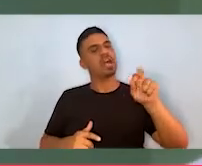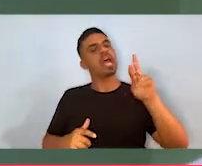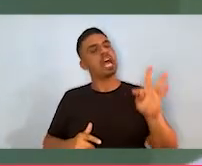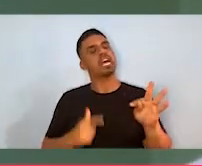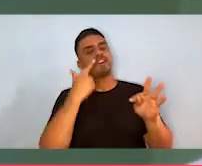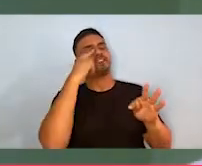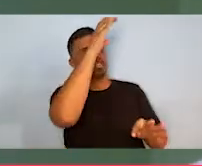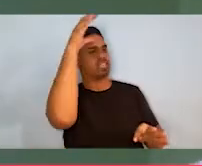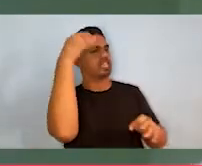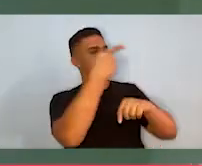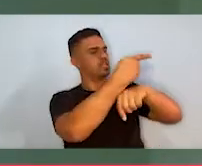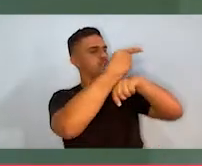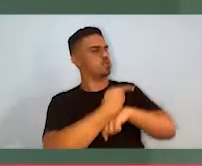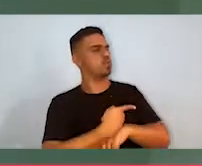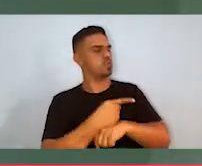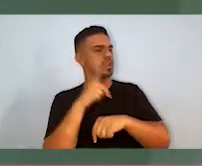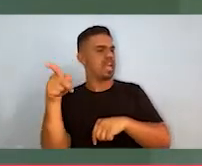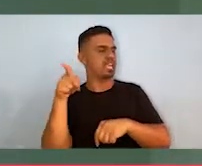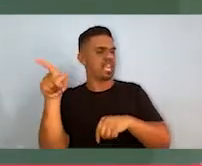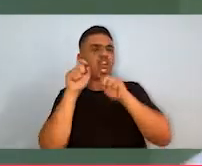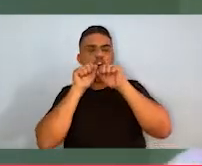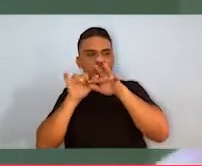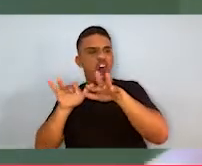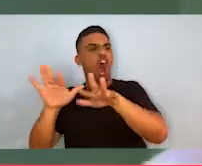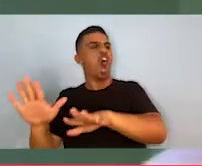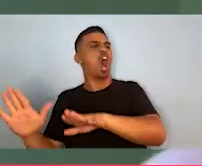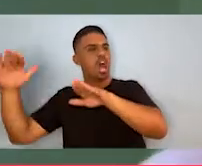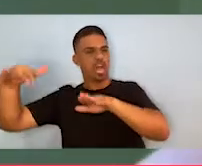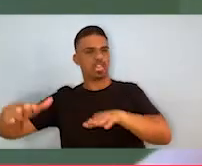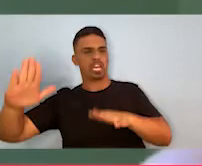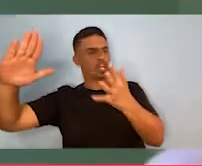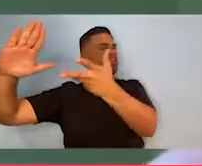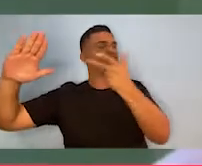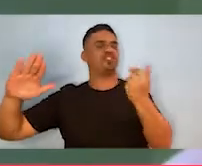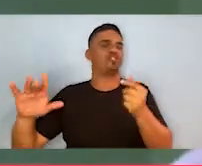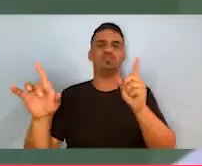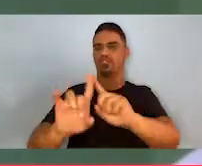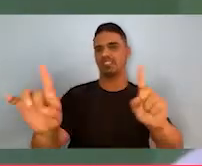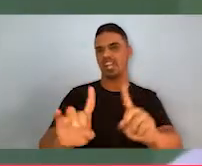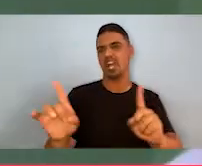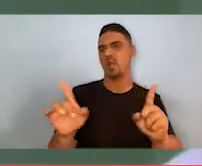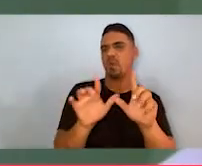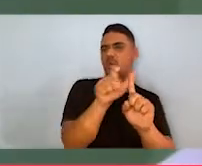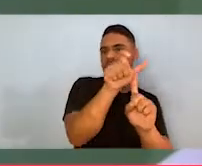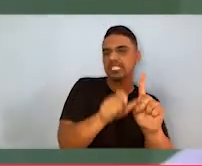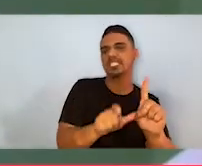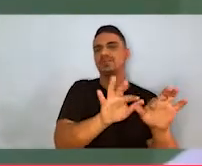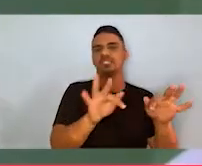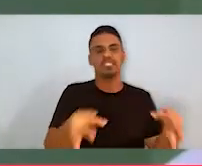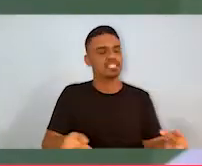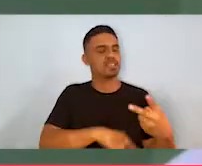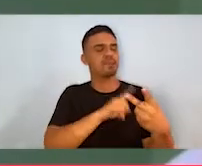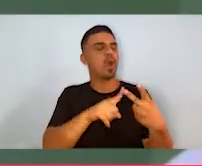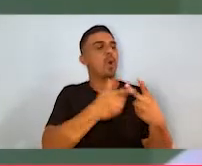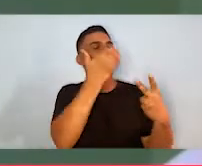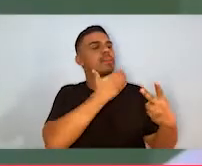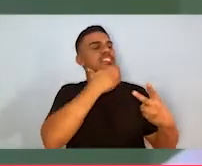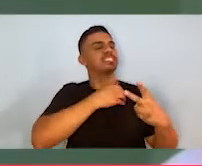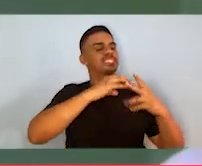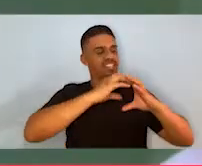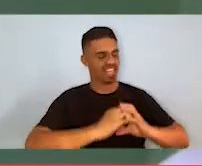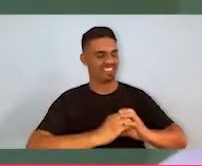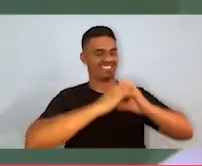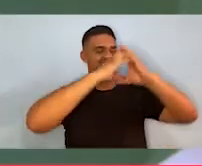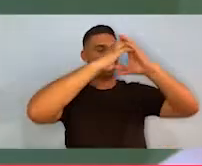pedem, o que seus clientes procuram não é aquele dragão maravilhoso com 1000 escamas, é um personagem simplinho, é uma maçãzinha que pula, é